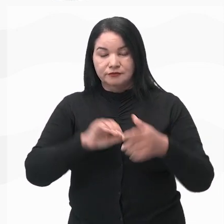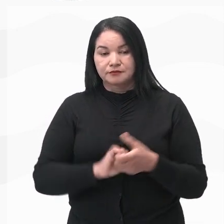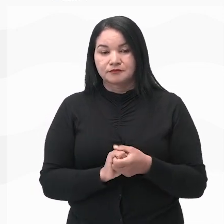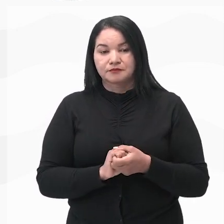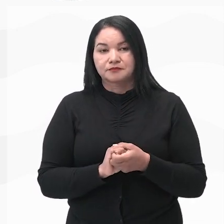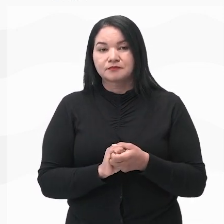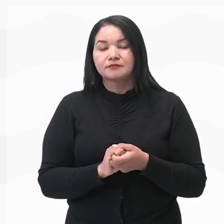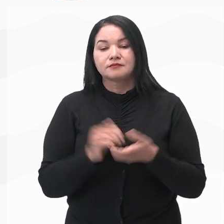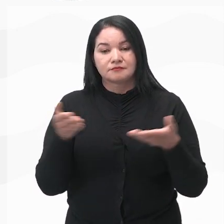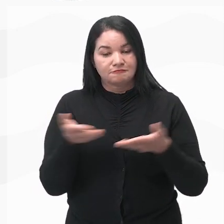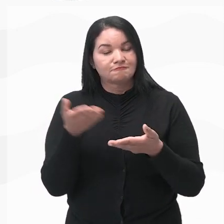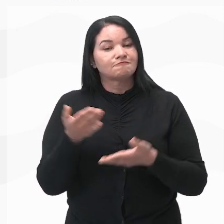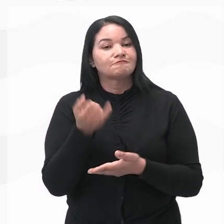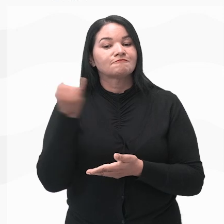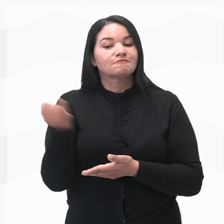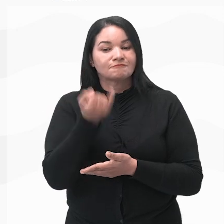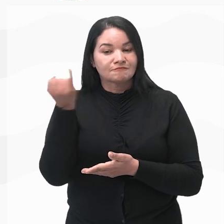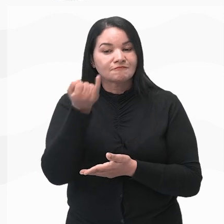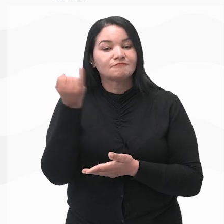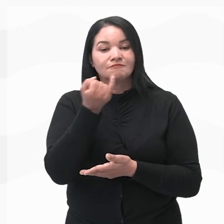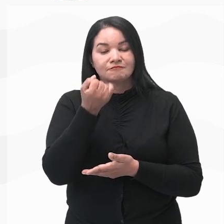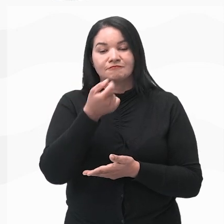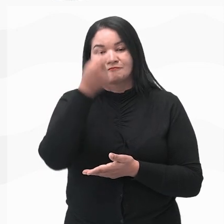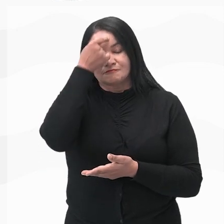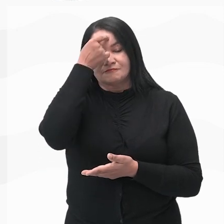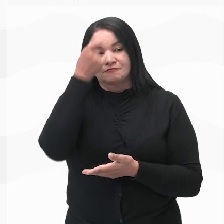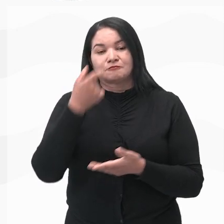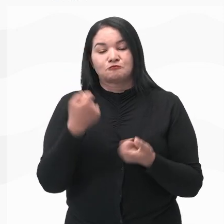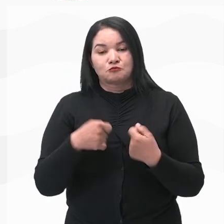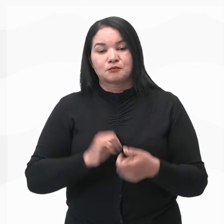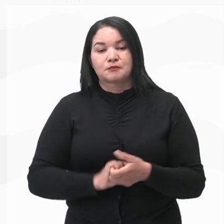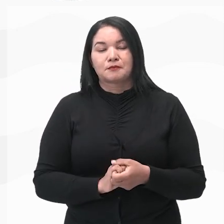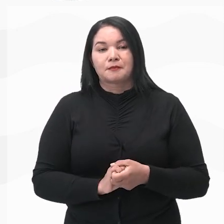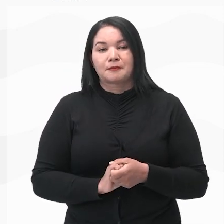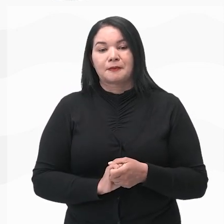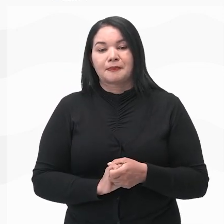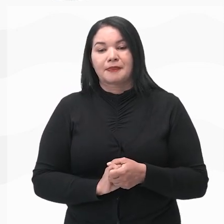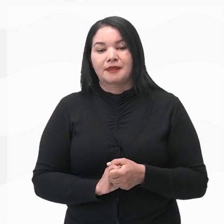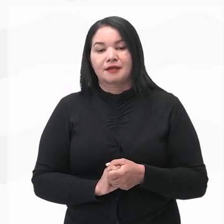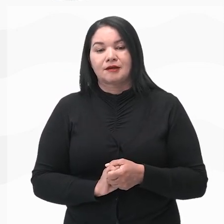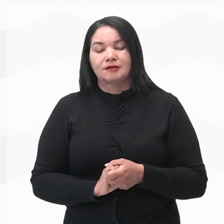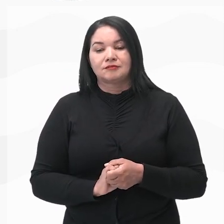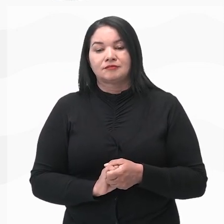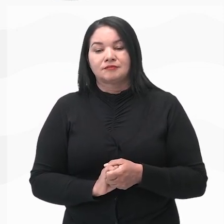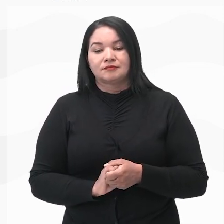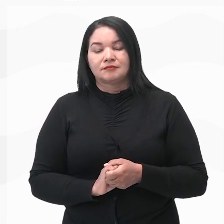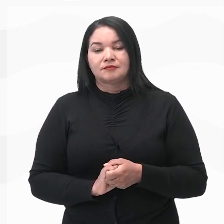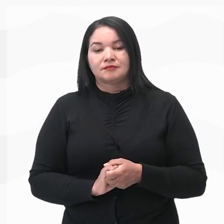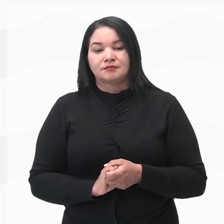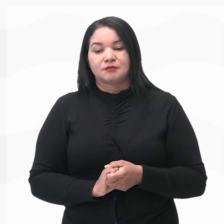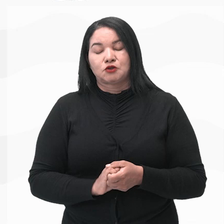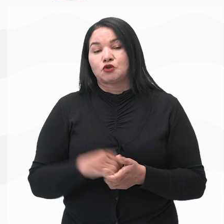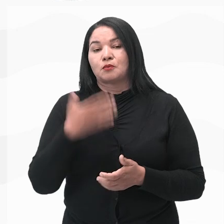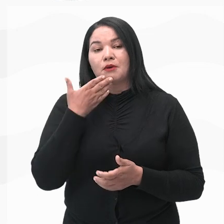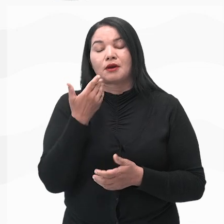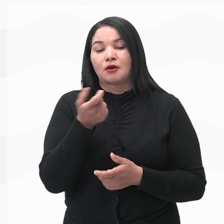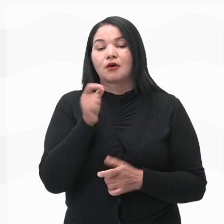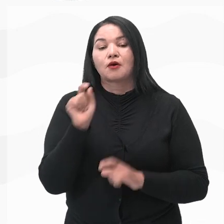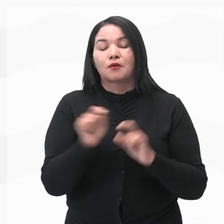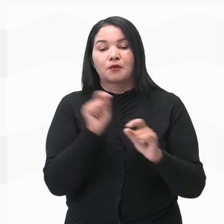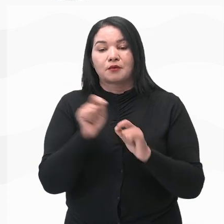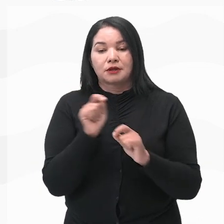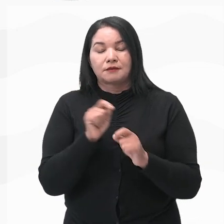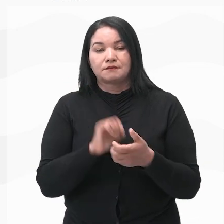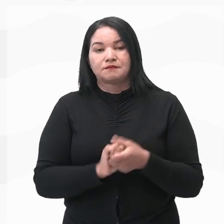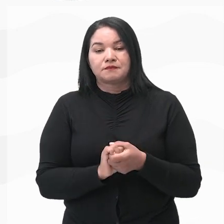ponto importante, né, que tratamos até aqui. E o melhor de tudo é que não precisamos ir